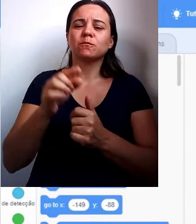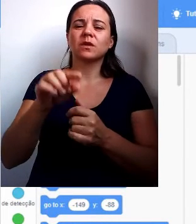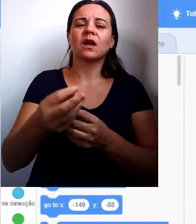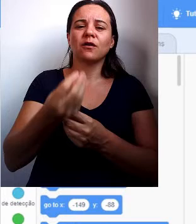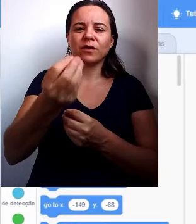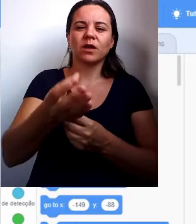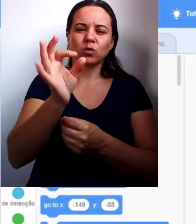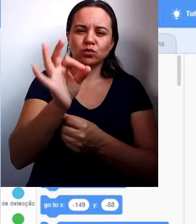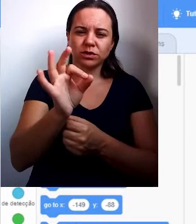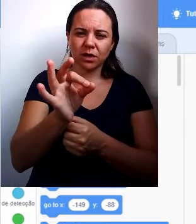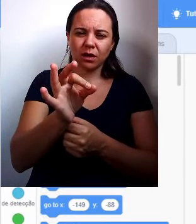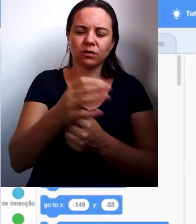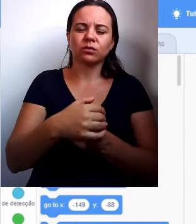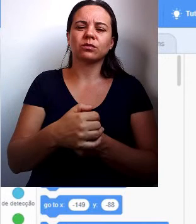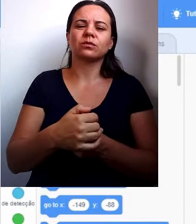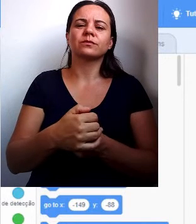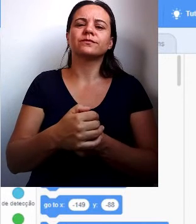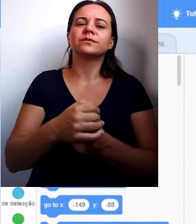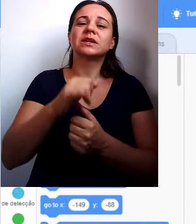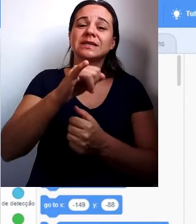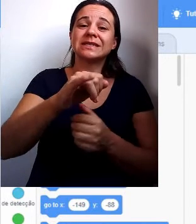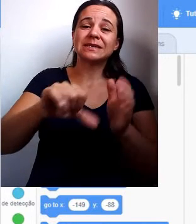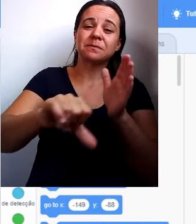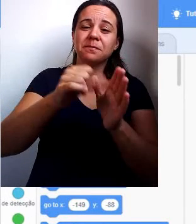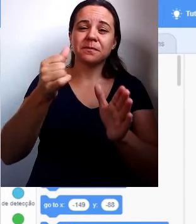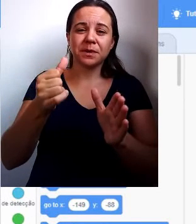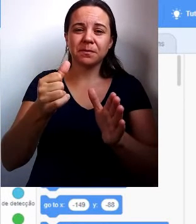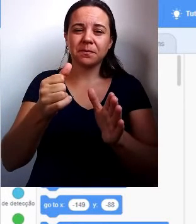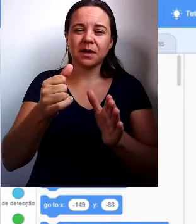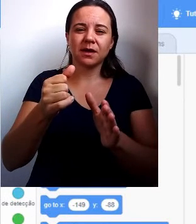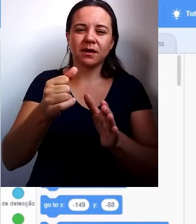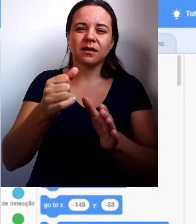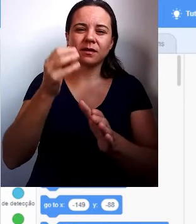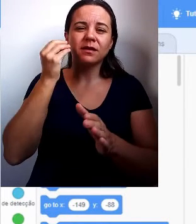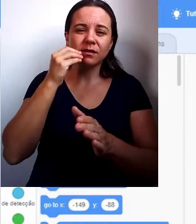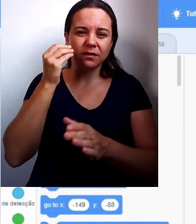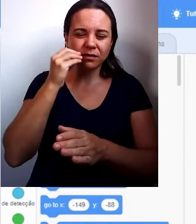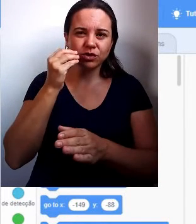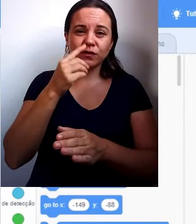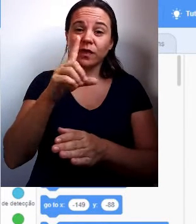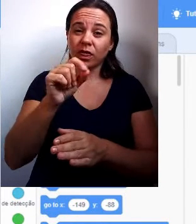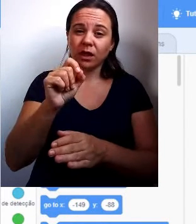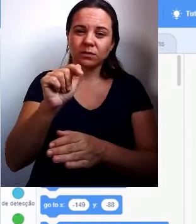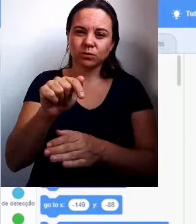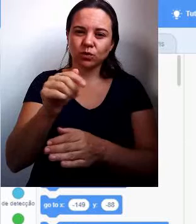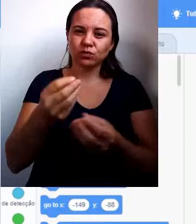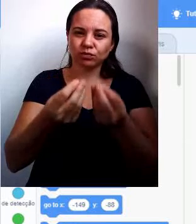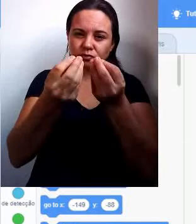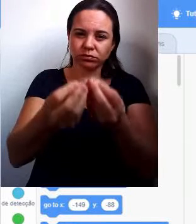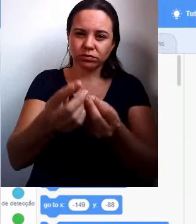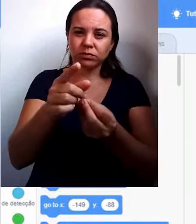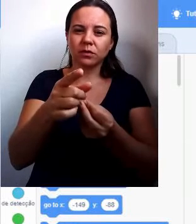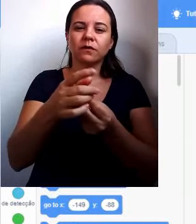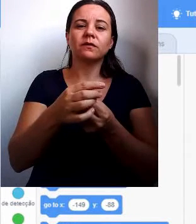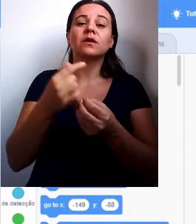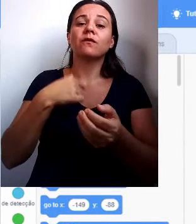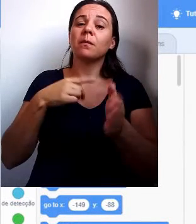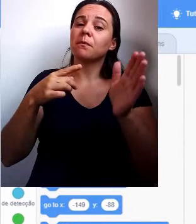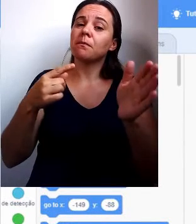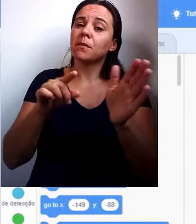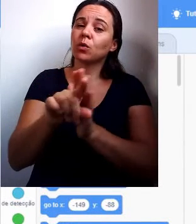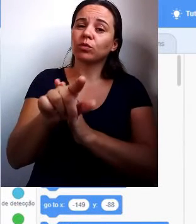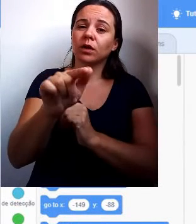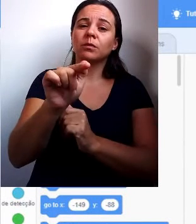A, ele vai dar como certo. Se for na primeira tentativa, ele vai dar 10 pontos para você e